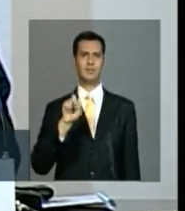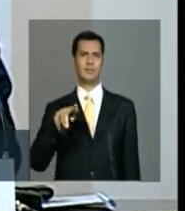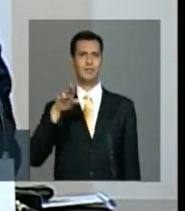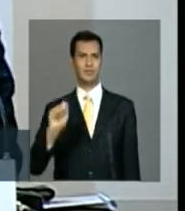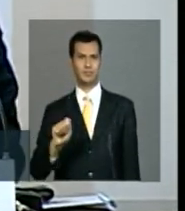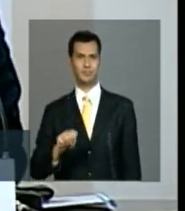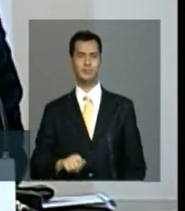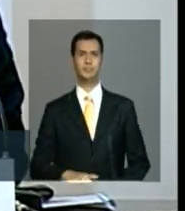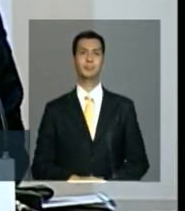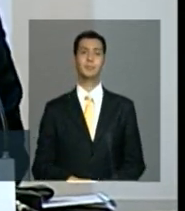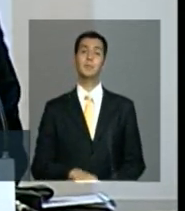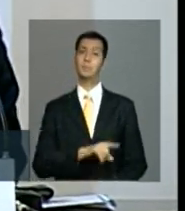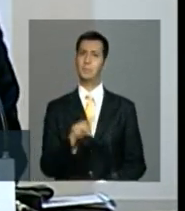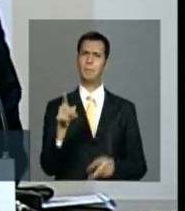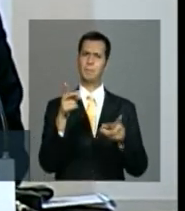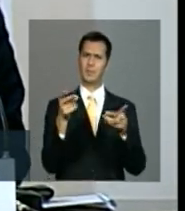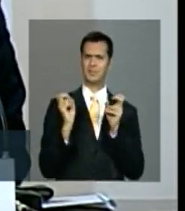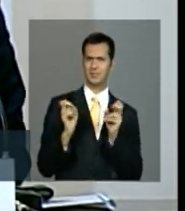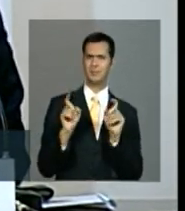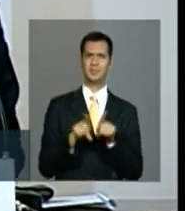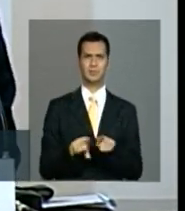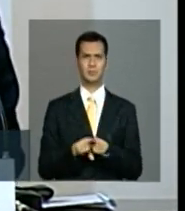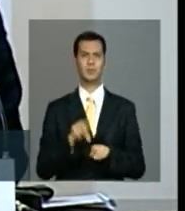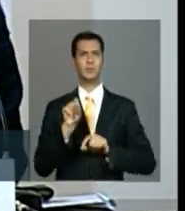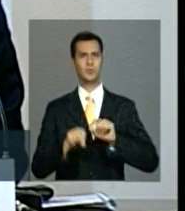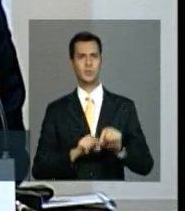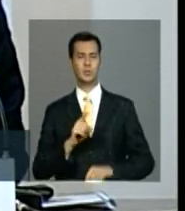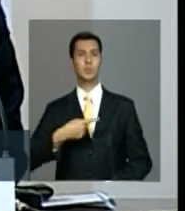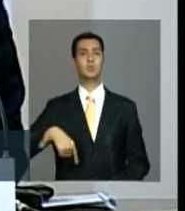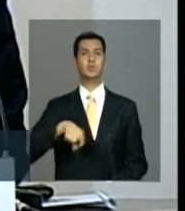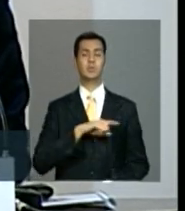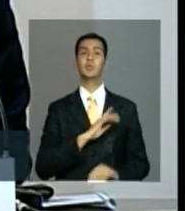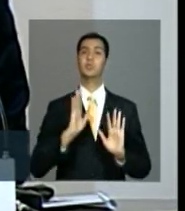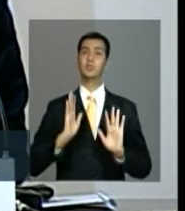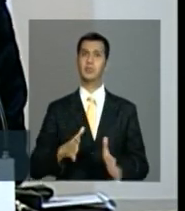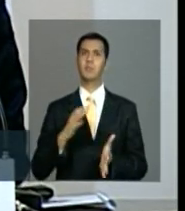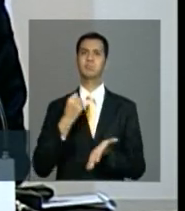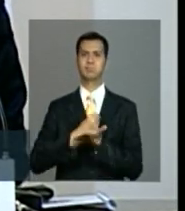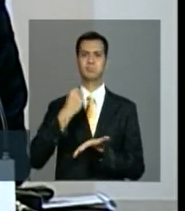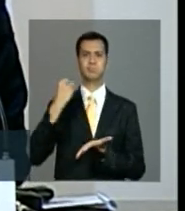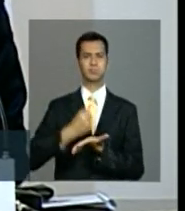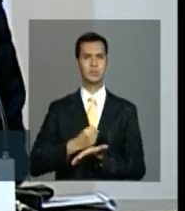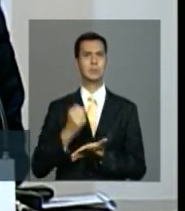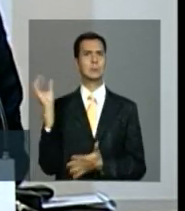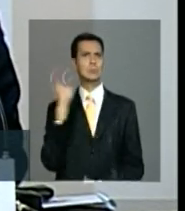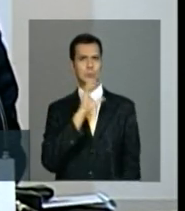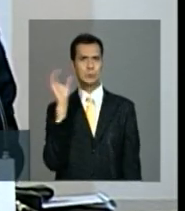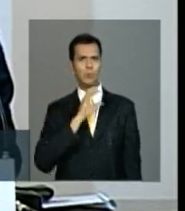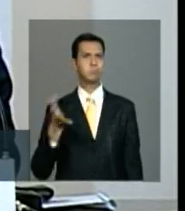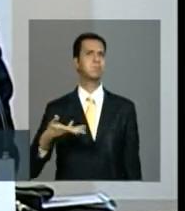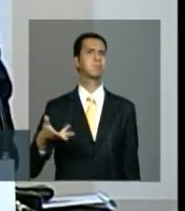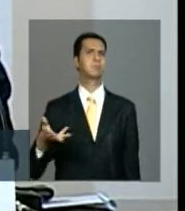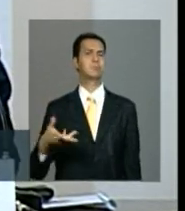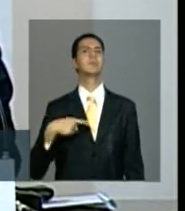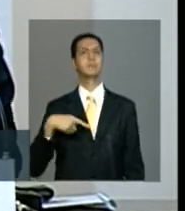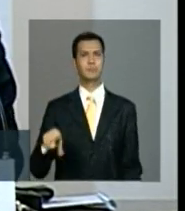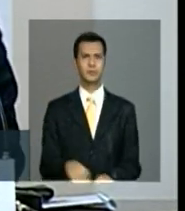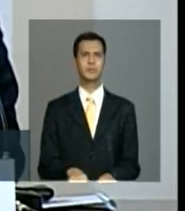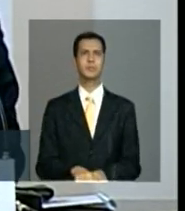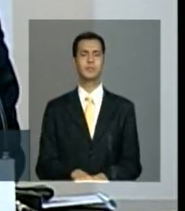nós estamos em ritmo acelerado de contratação dessas cisternas nós já temos